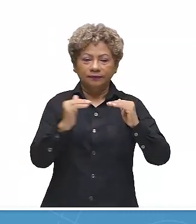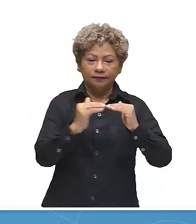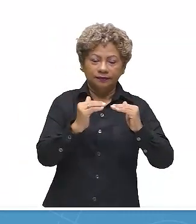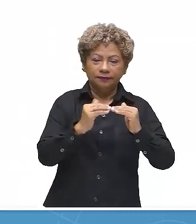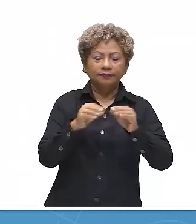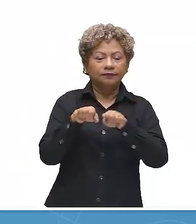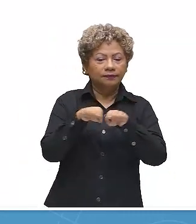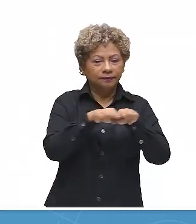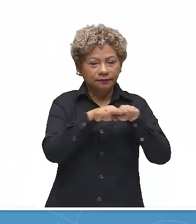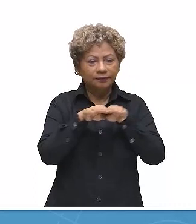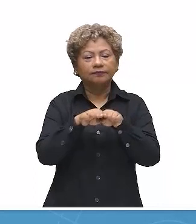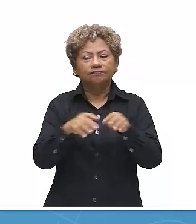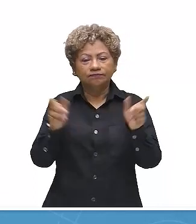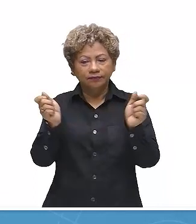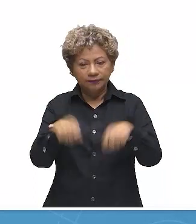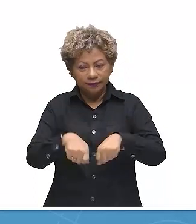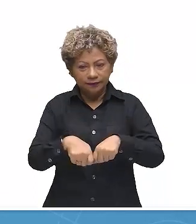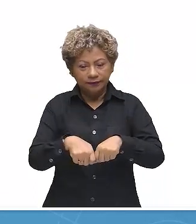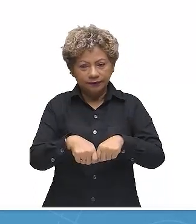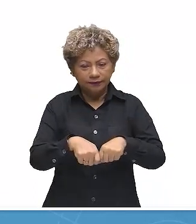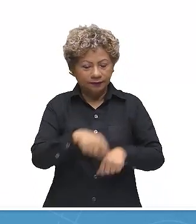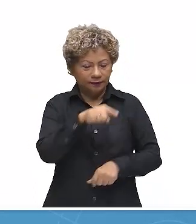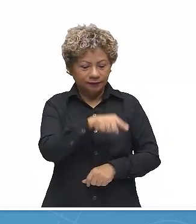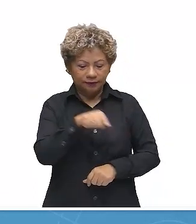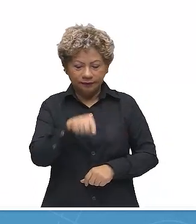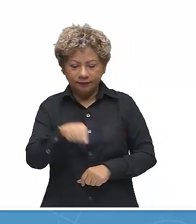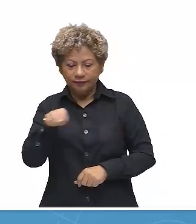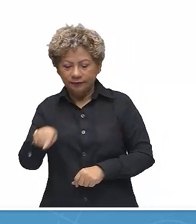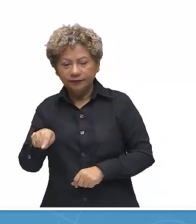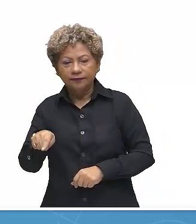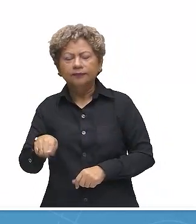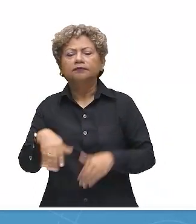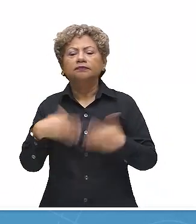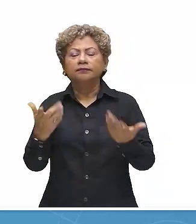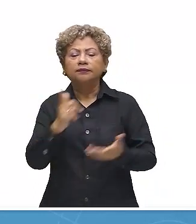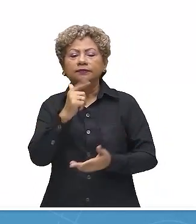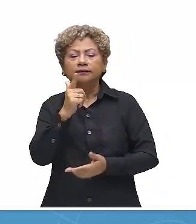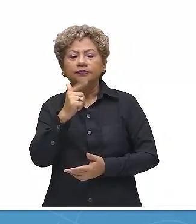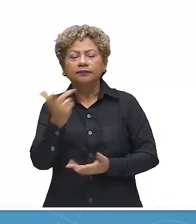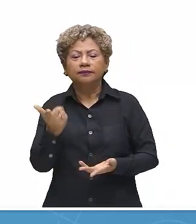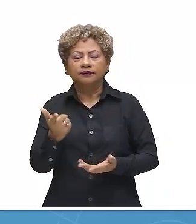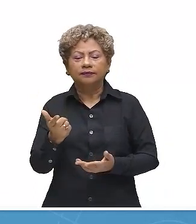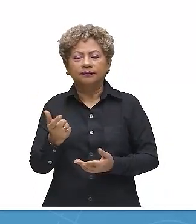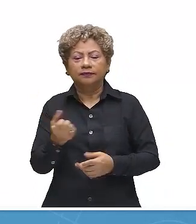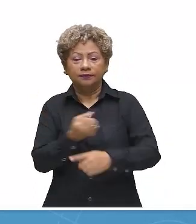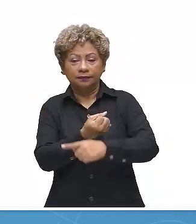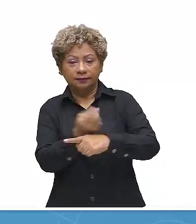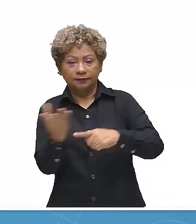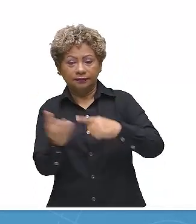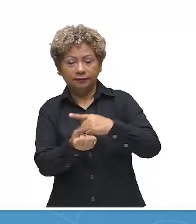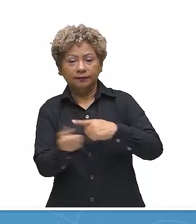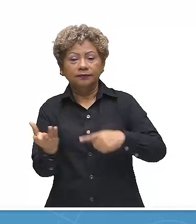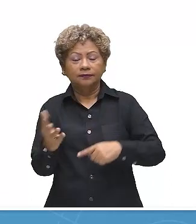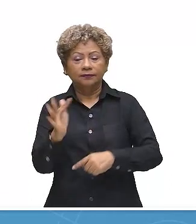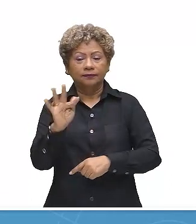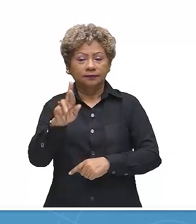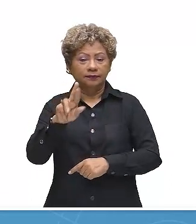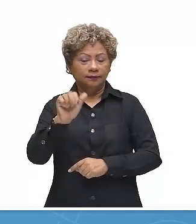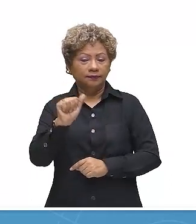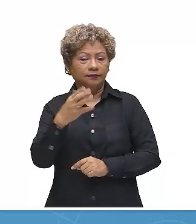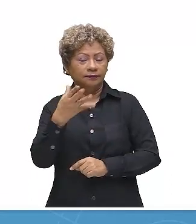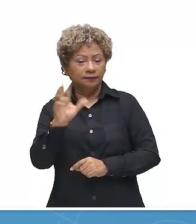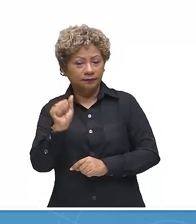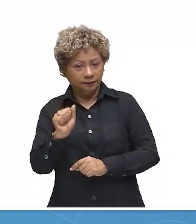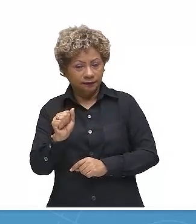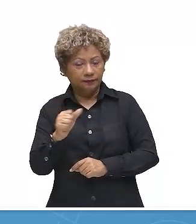a capacidade de cada copo, qual é a fração de água de cada um e qual deles há mais água? A gente tem copo A, copo